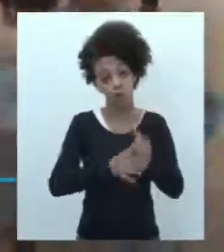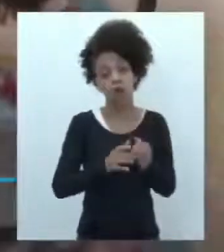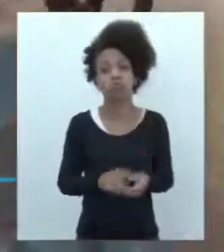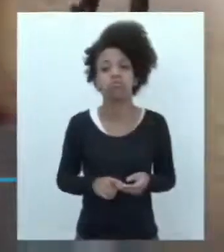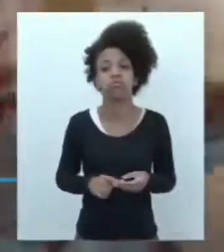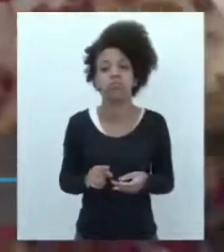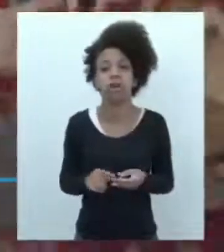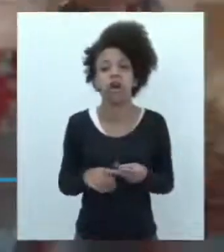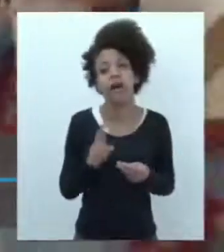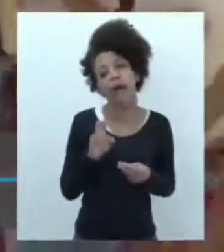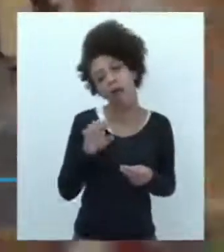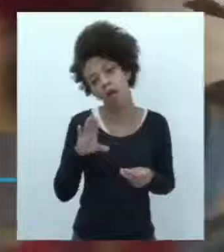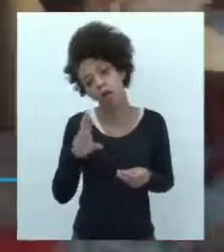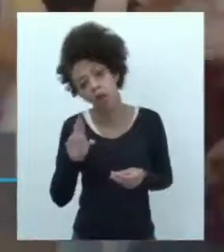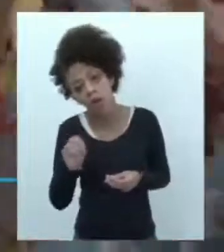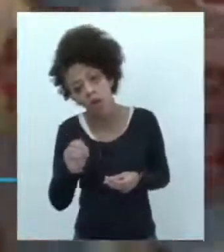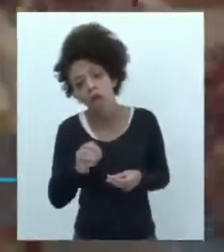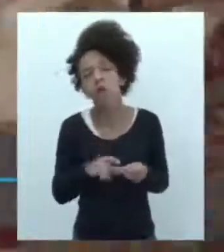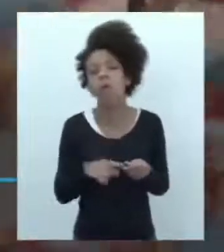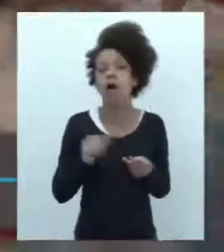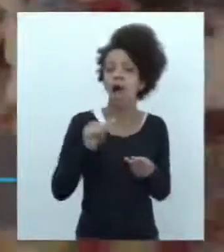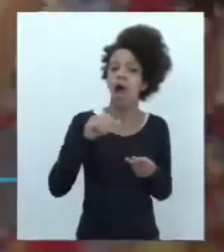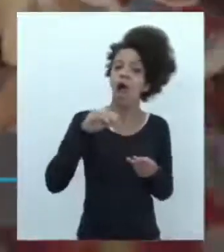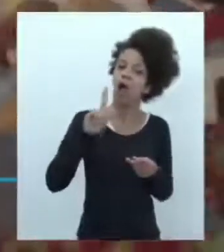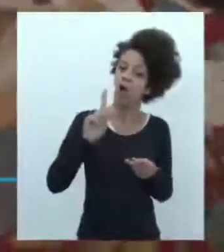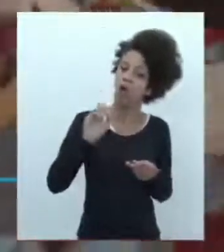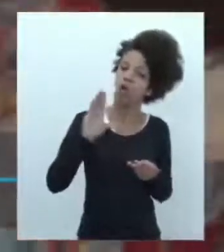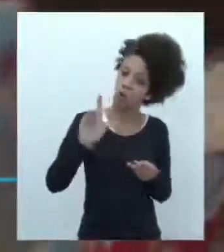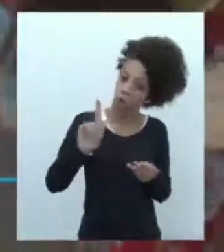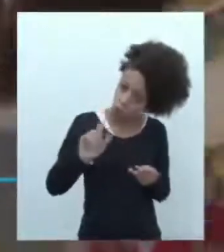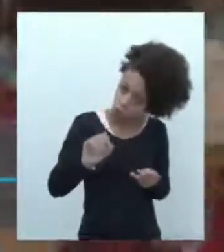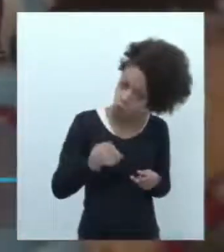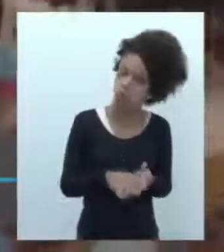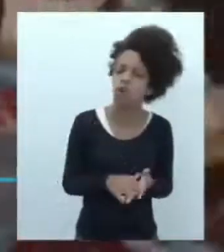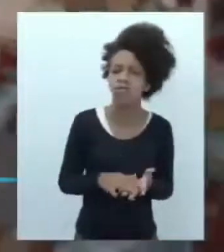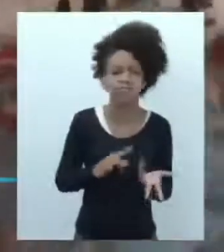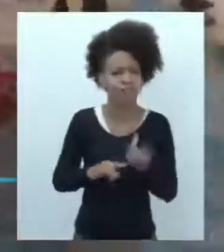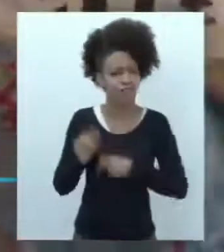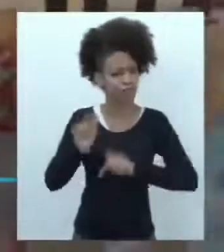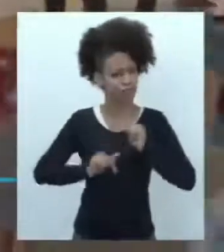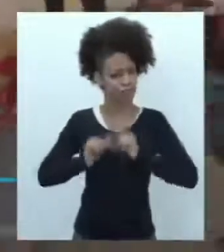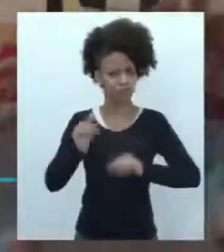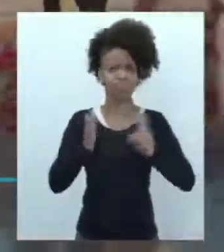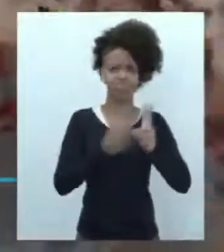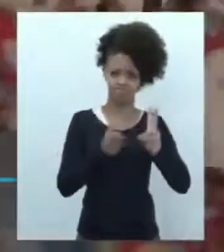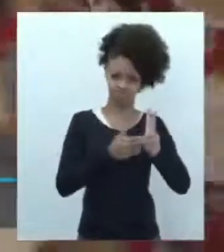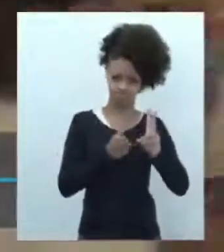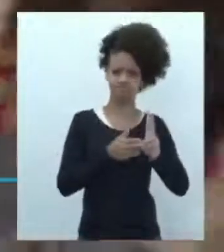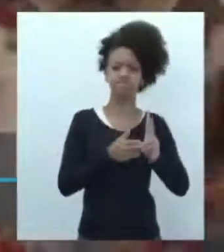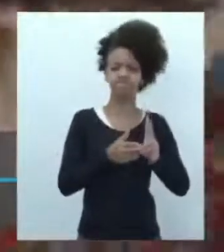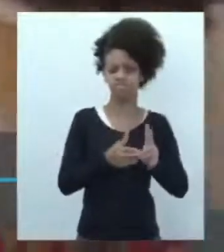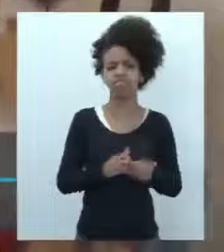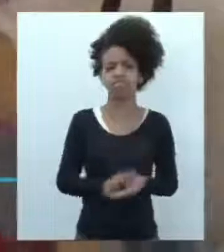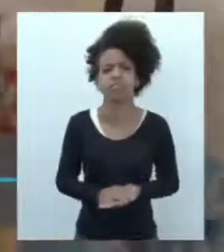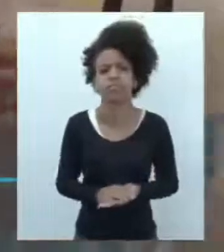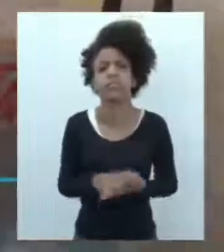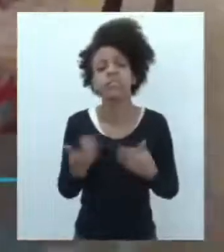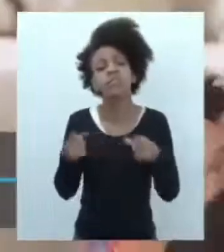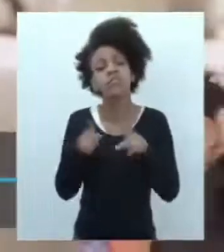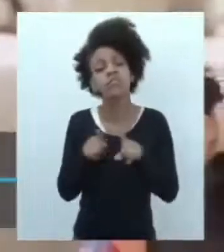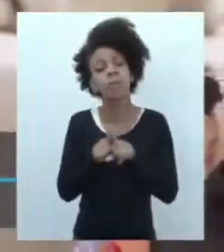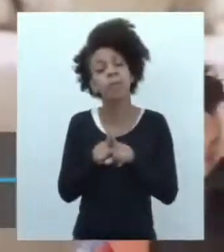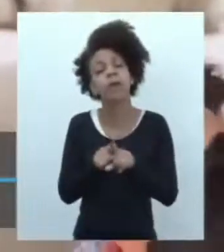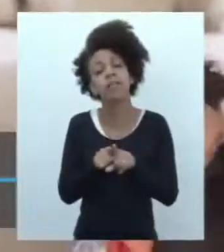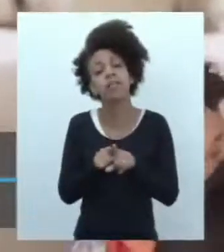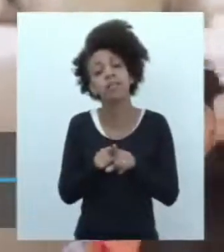usam reco-reco, agogô, tudo material indígena, feito com material indígena, né? E também temos